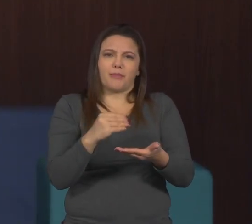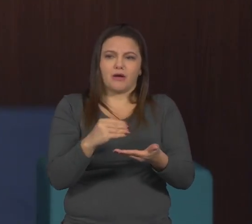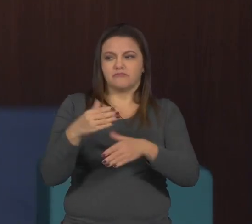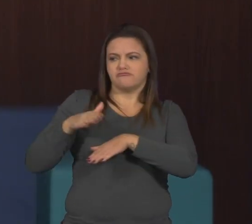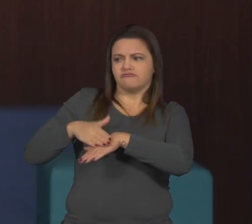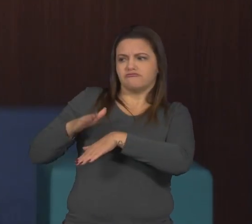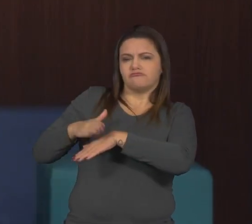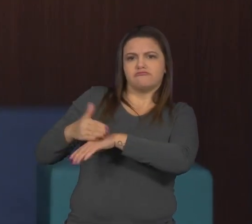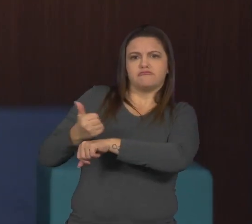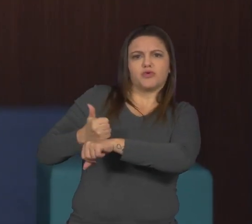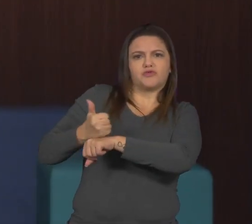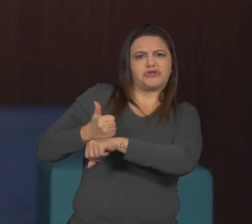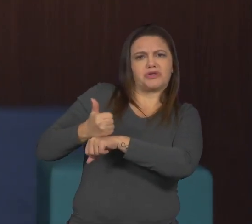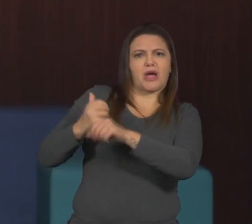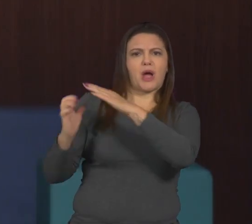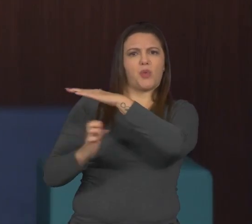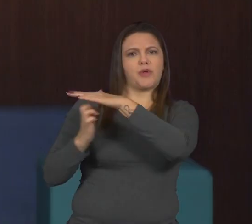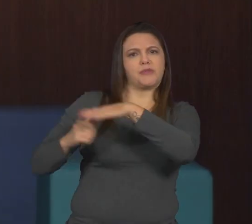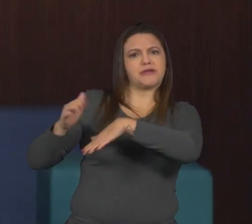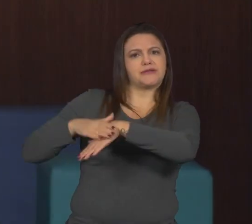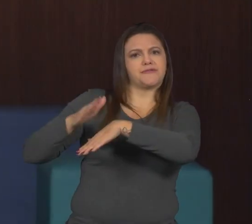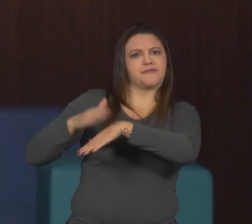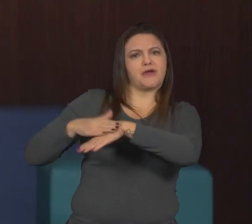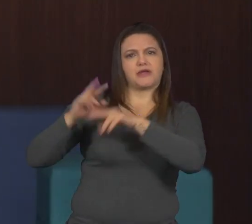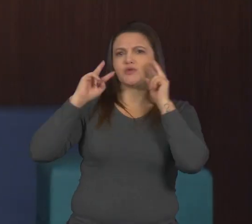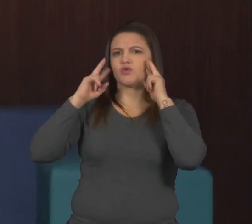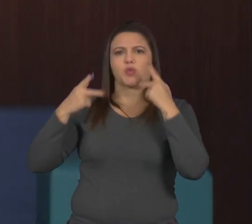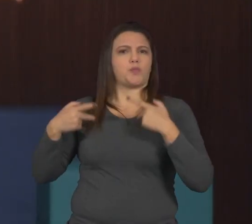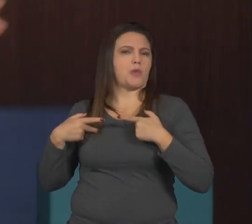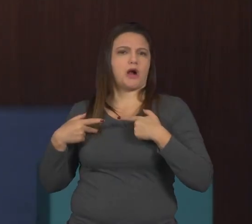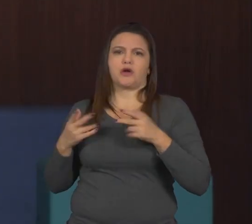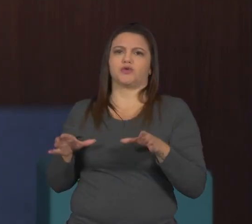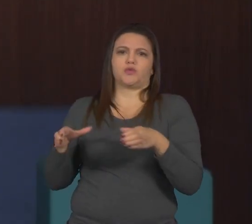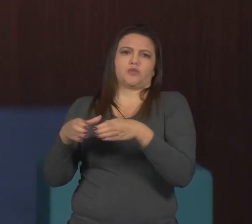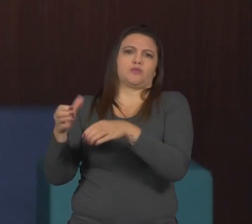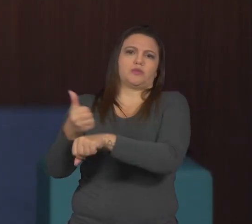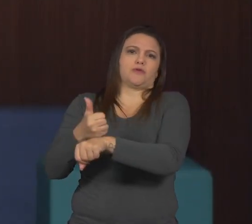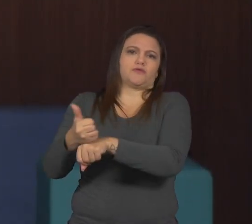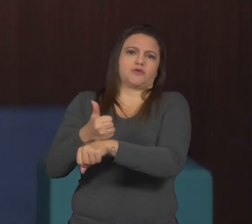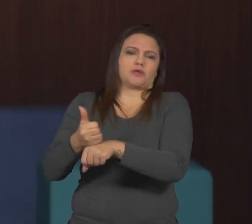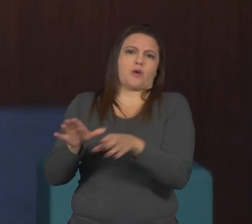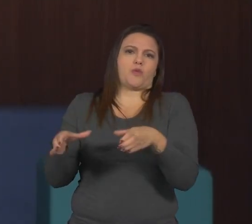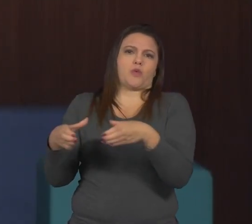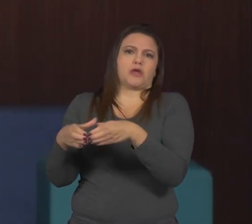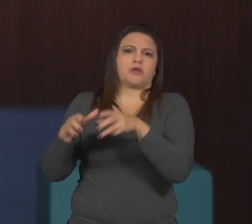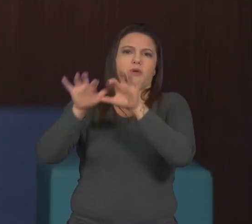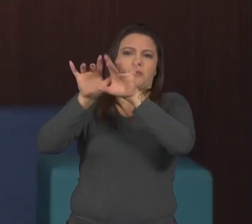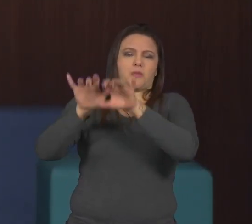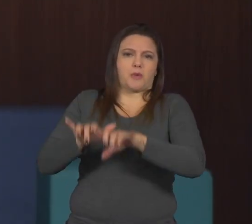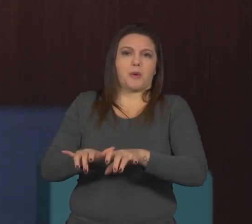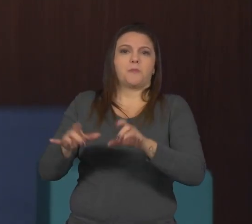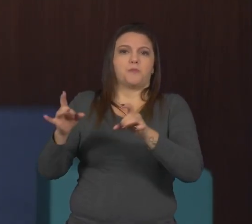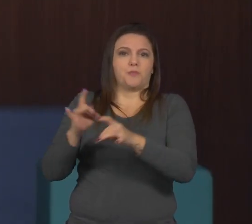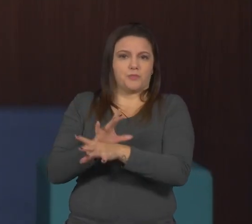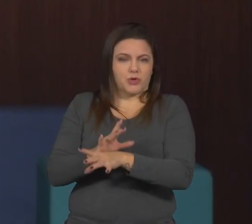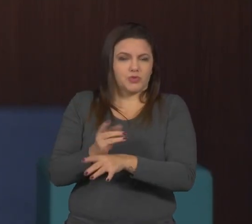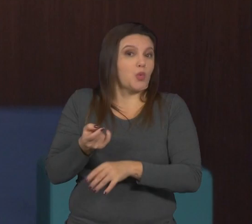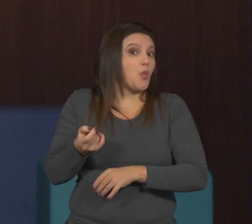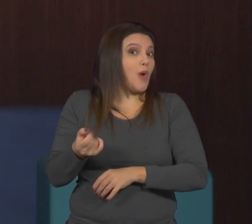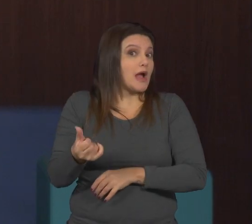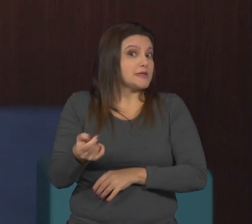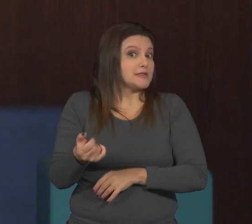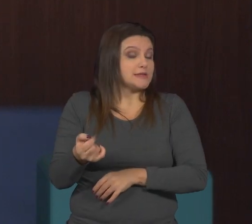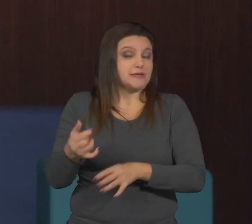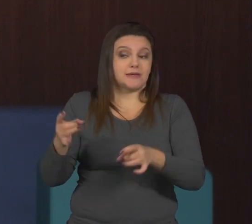fez, alguma empresa, algum usuário, algum programador, algum conjunto de programadores, e deixou semi-pronto para